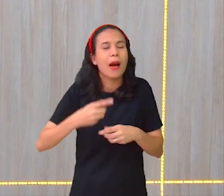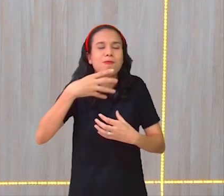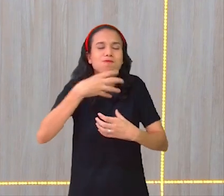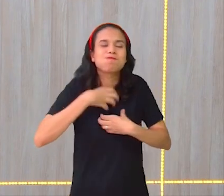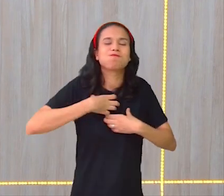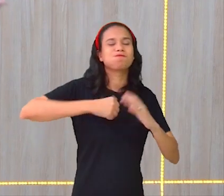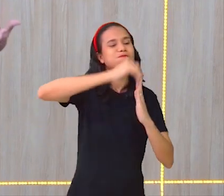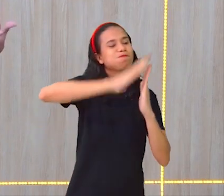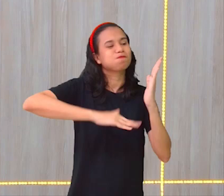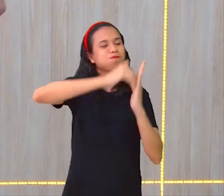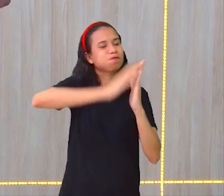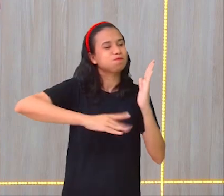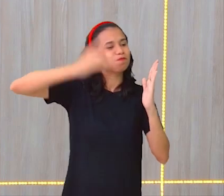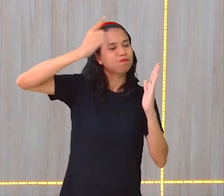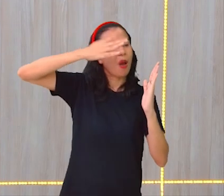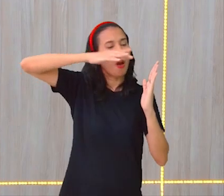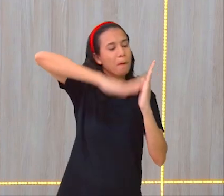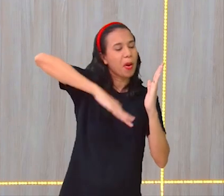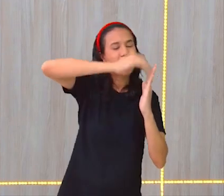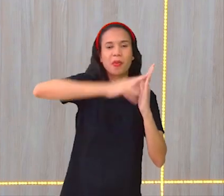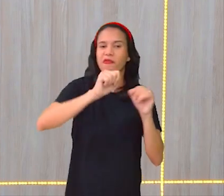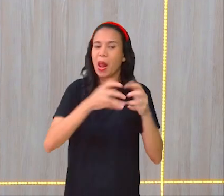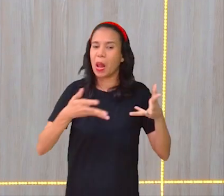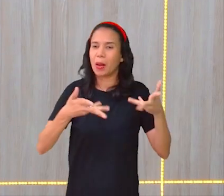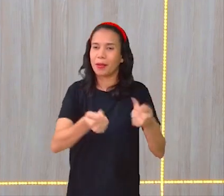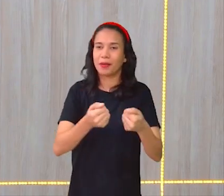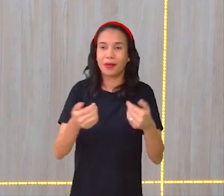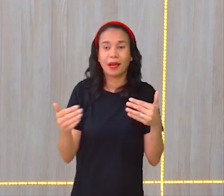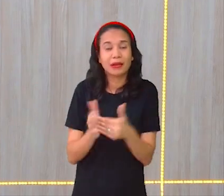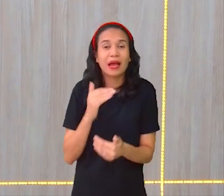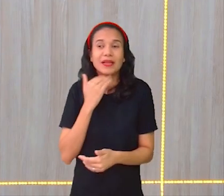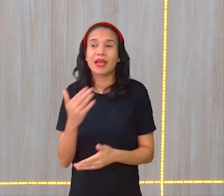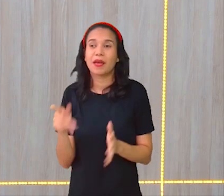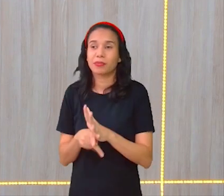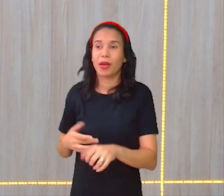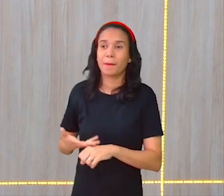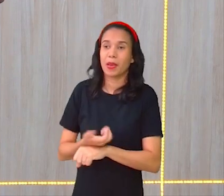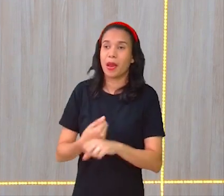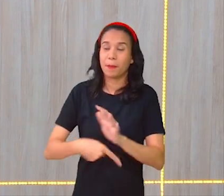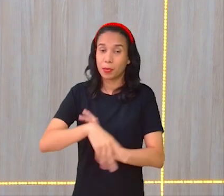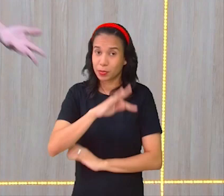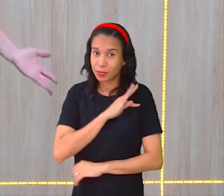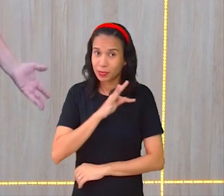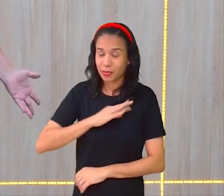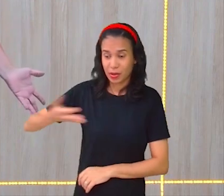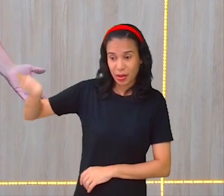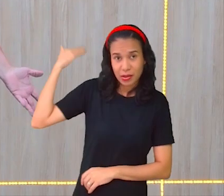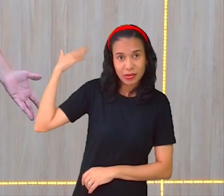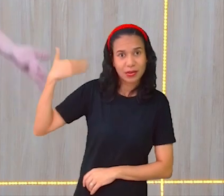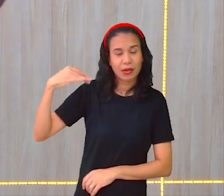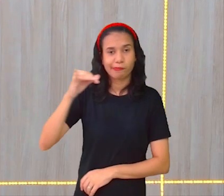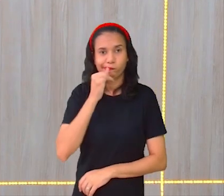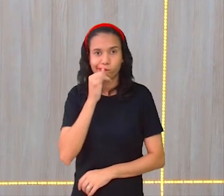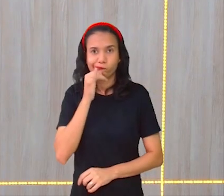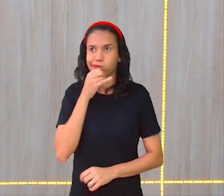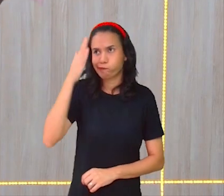tira dele o talento, e ele consegue fazer obras belíssimas, mesmo sem esse domínio técnico que tinha, por exemplo, aqueles